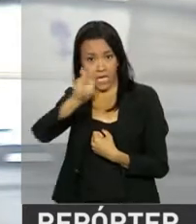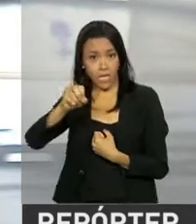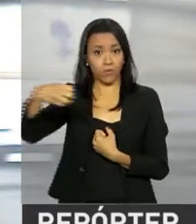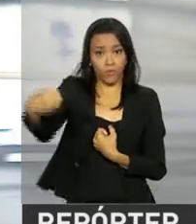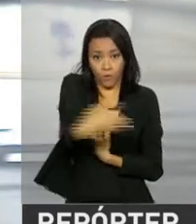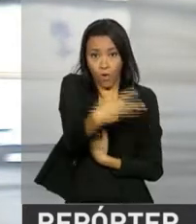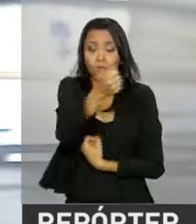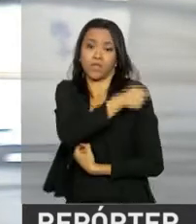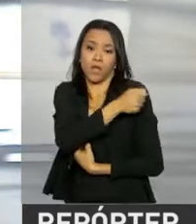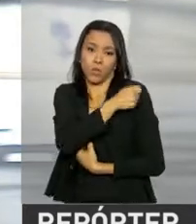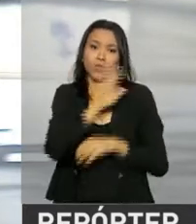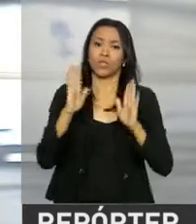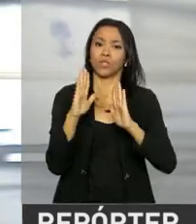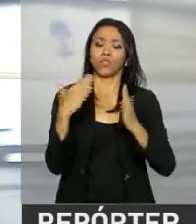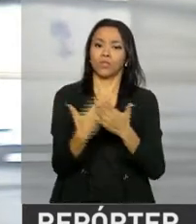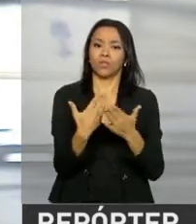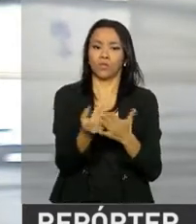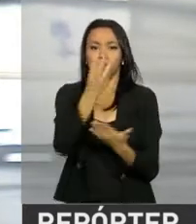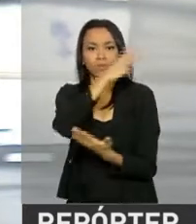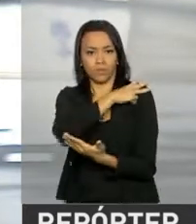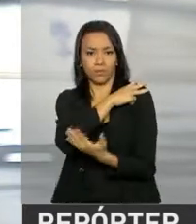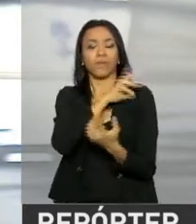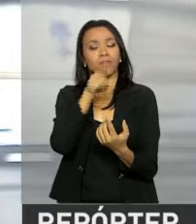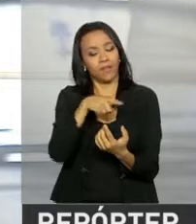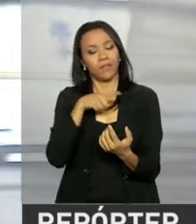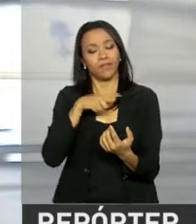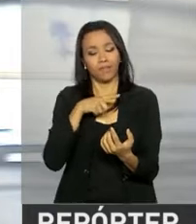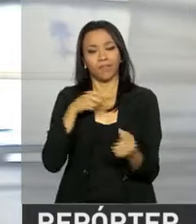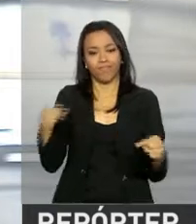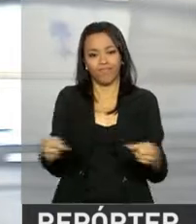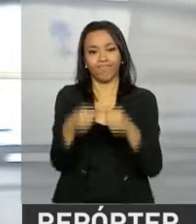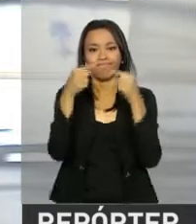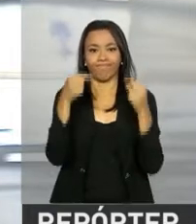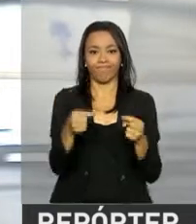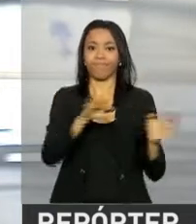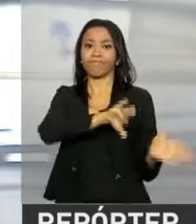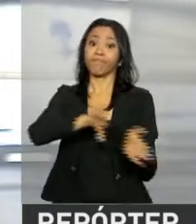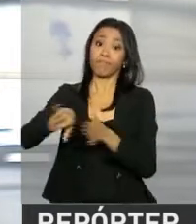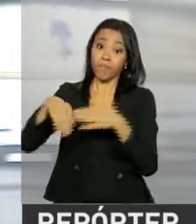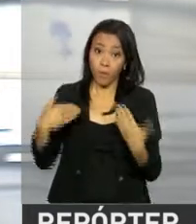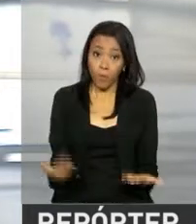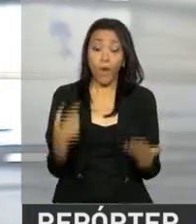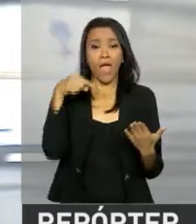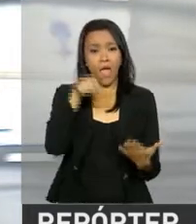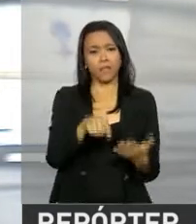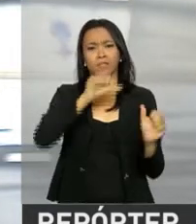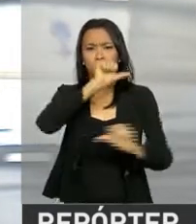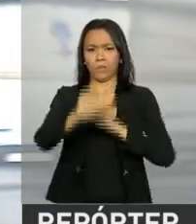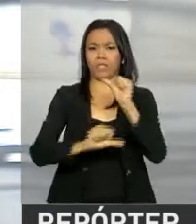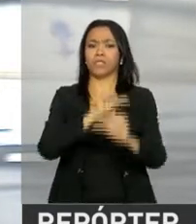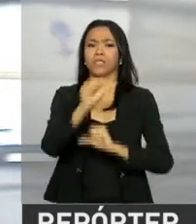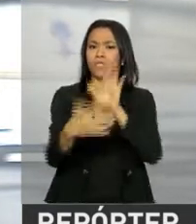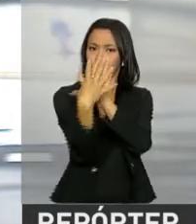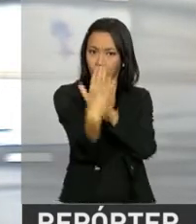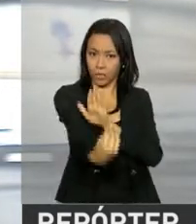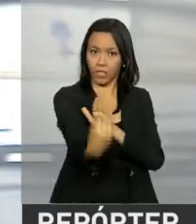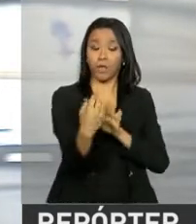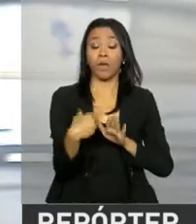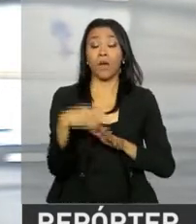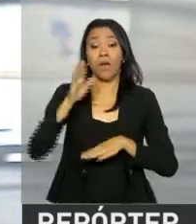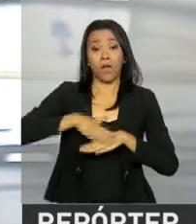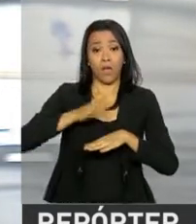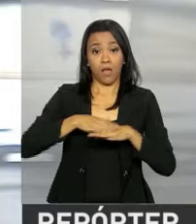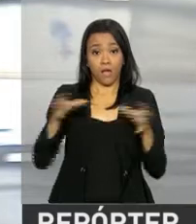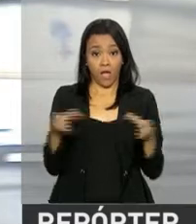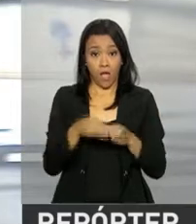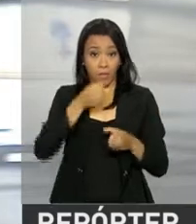estudantes do ensino médio estejam inseridos nessa modalidade bom diante dessas mudanças a nossa equipe a equipe da tv nbr